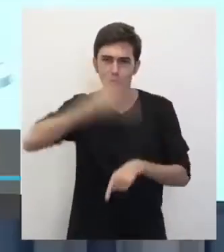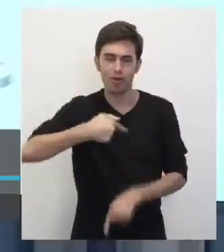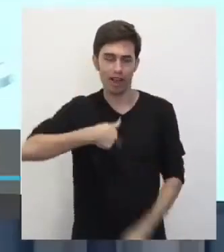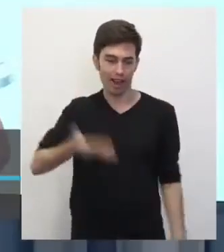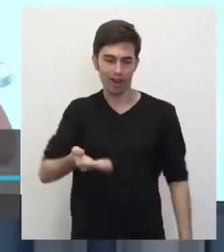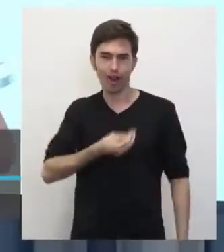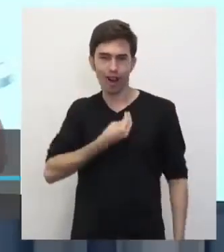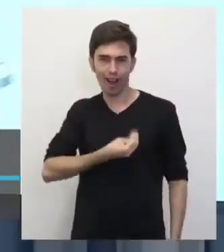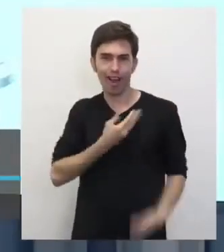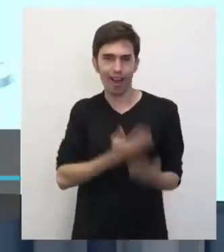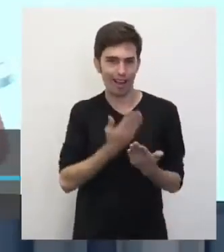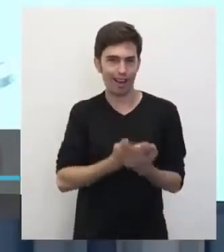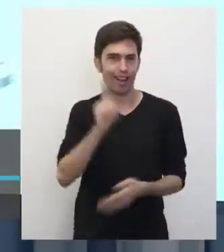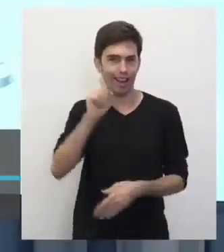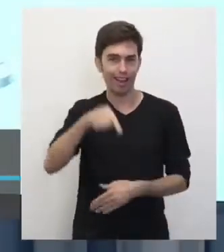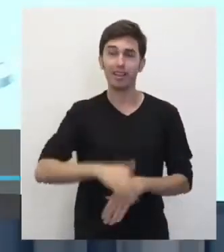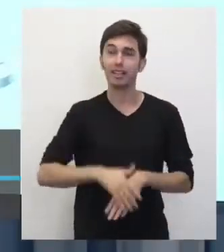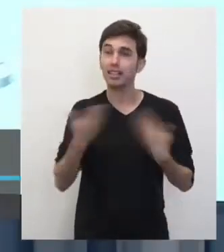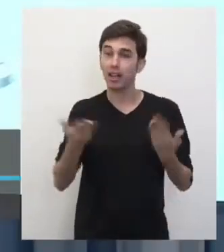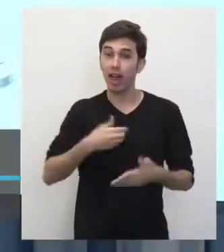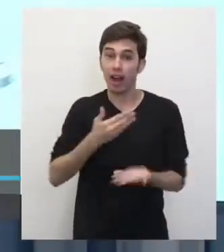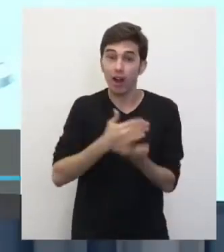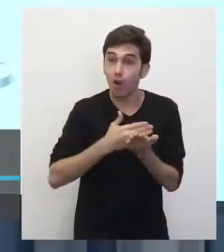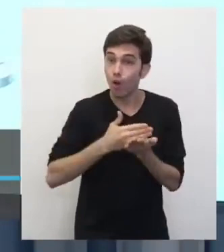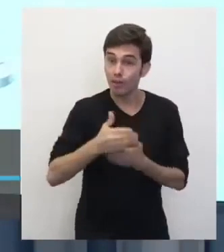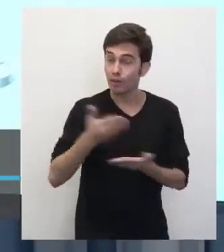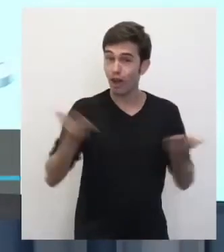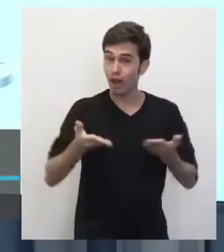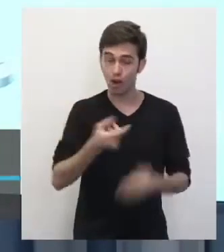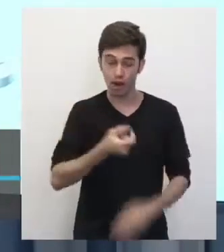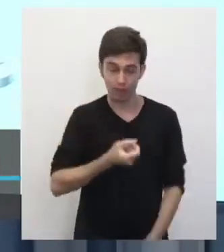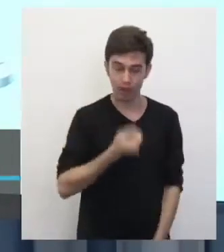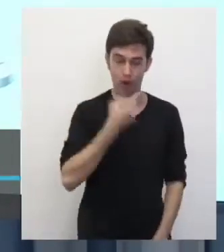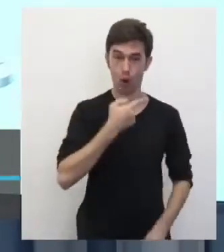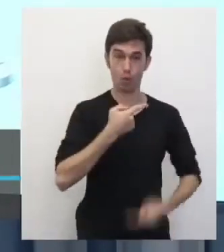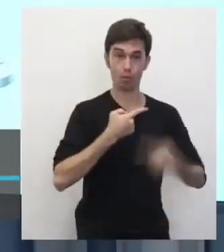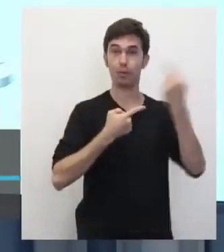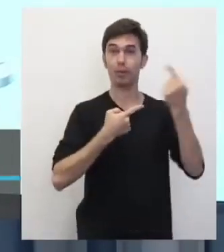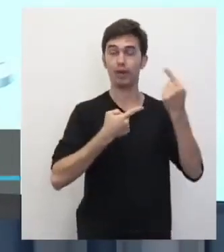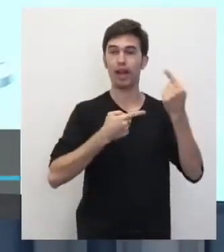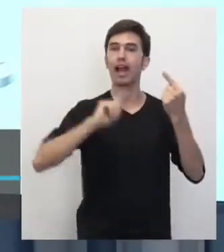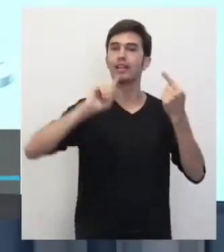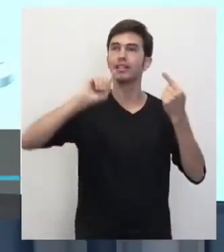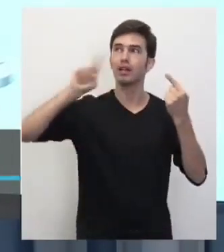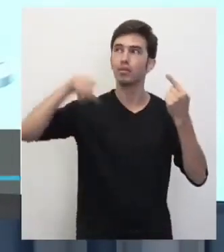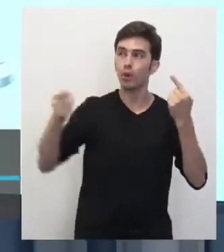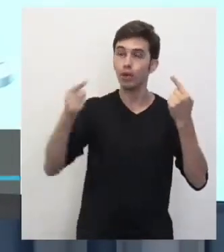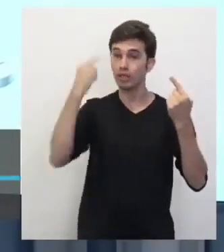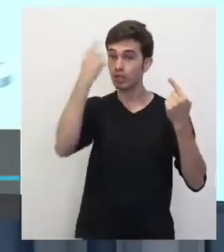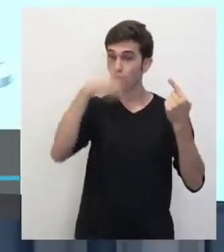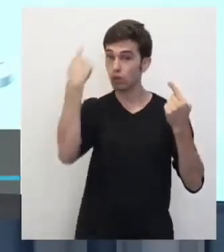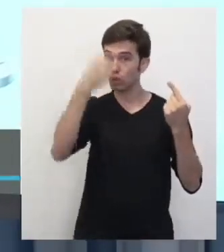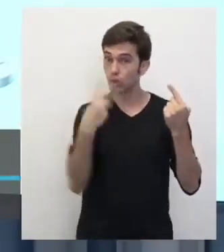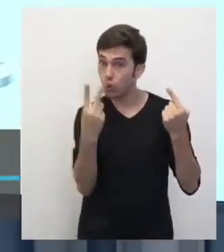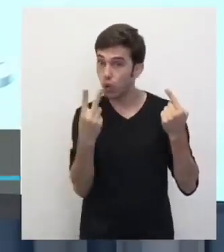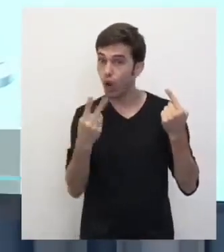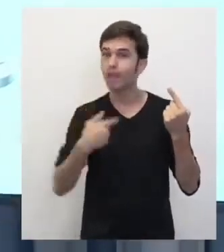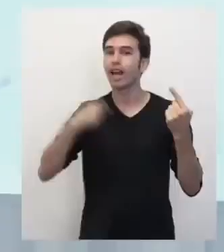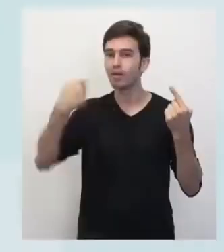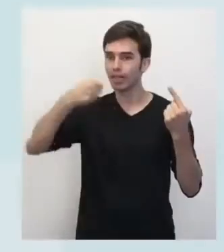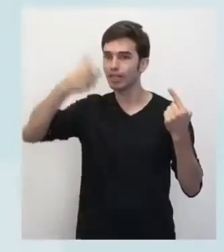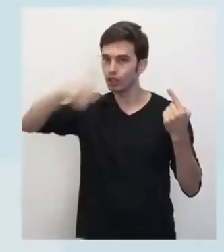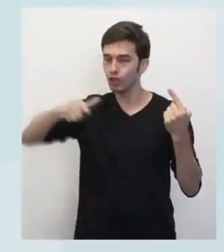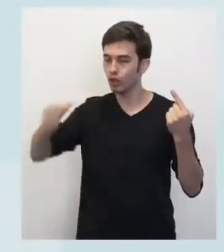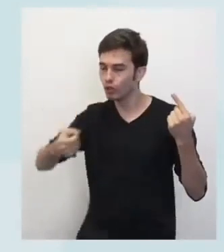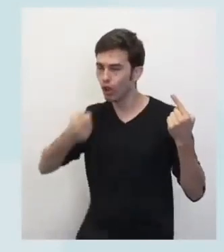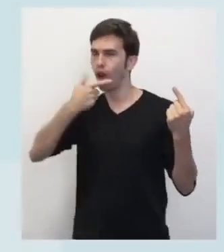e 3 minutos. Ela começou a tomar agora. Então, a cada 2 horas, ela tem que tomar esse medicamento. Pode pôr na telinha. Aí a